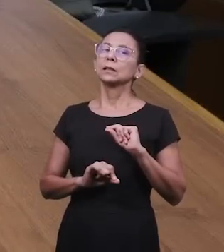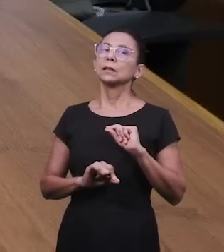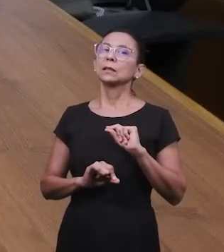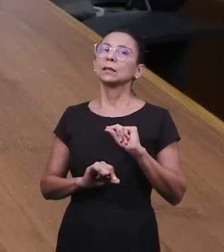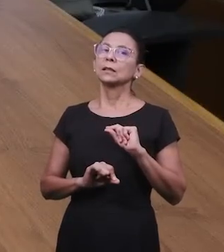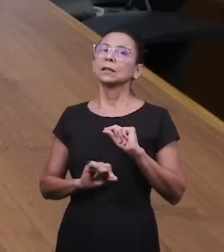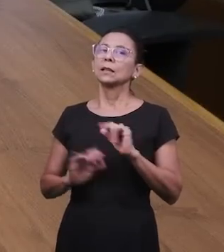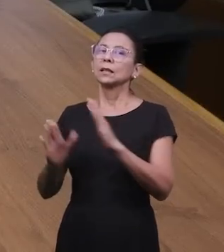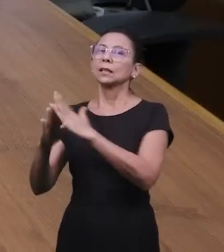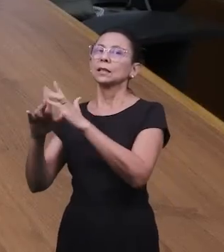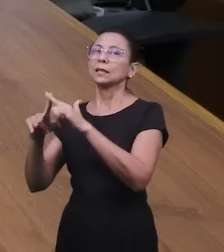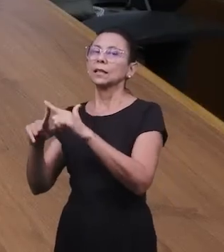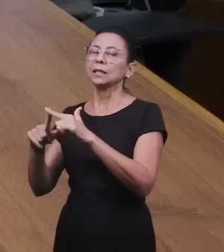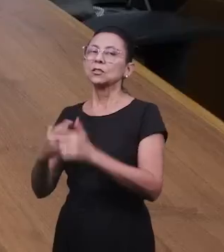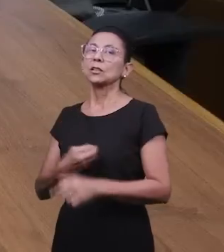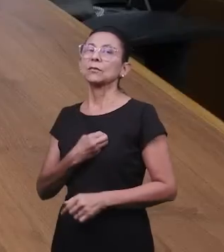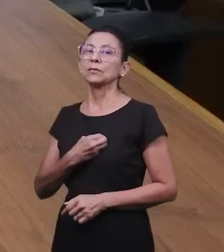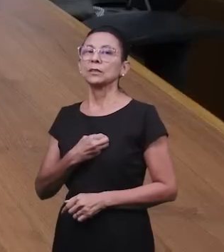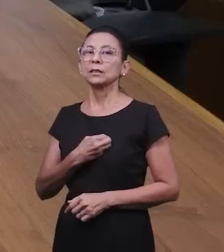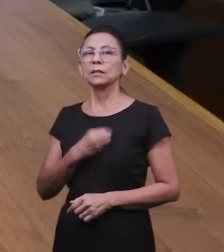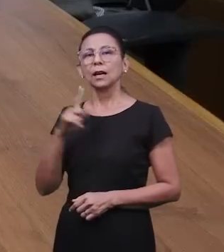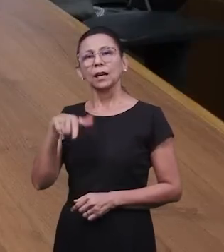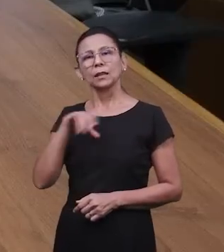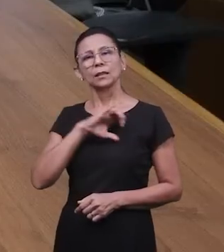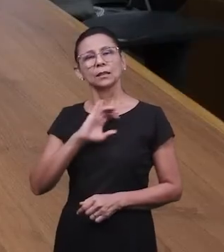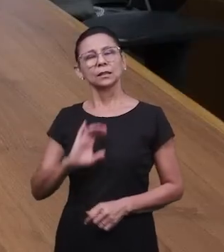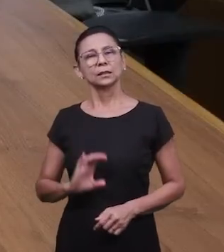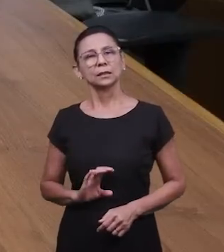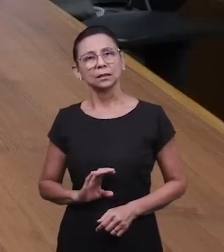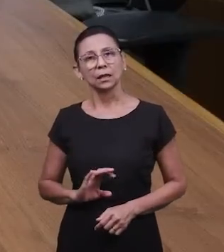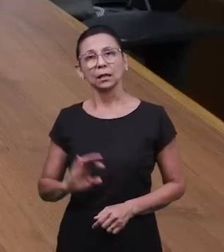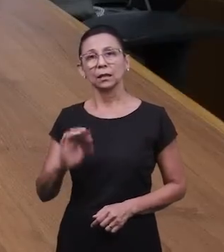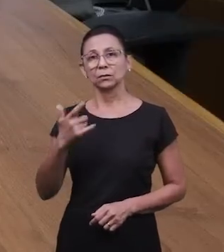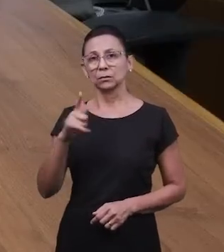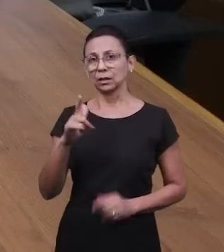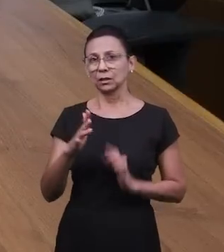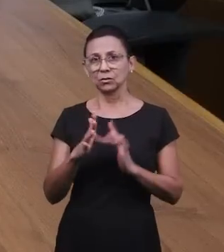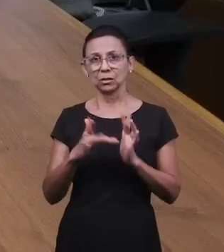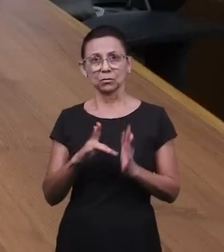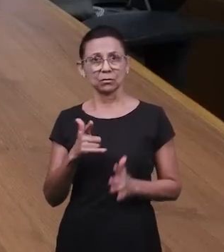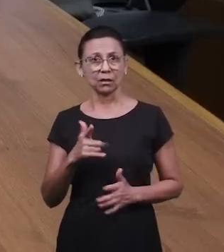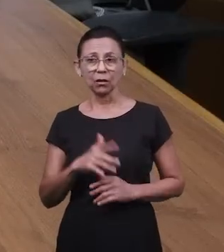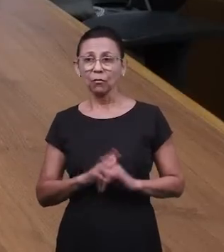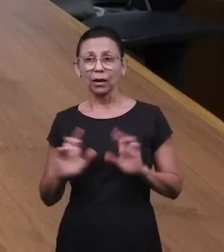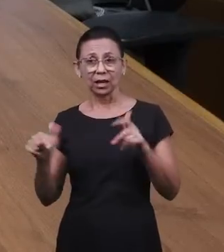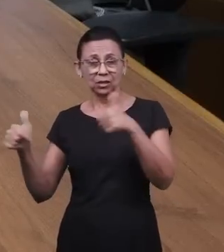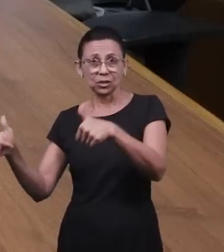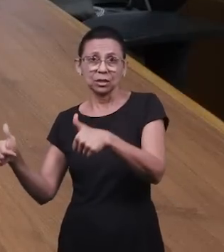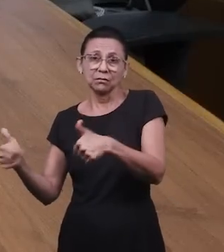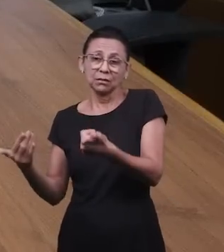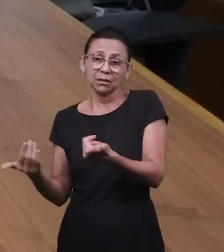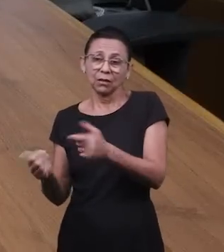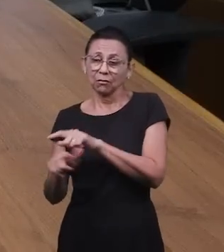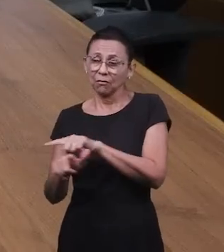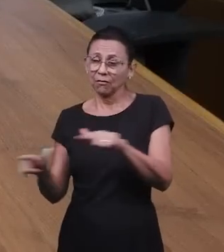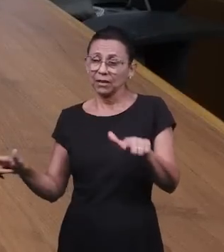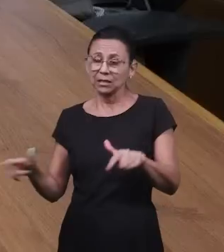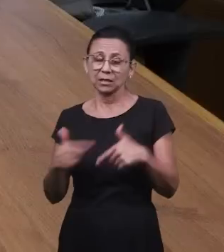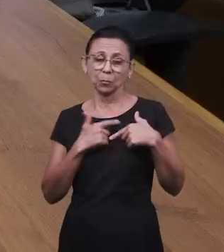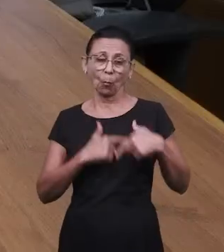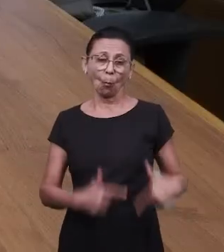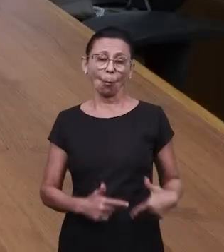verdade. Esse Jesus vivo, ele é a vida da igreja. Se não tem esse Jesus vivo, é corpo morto, é igreja